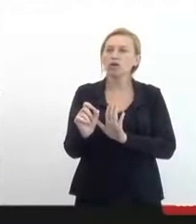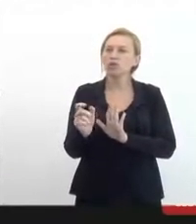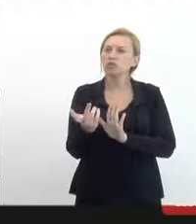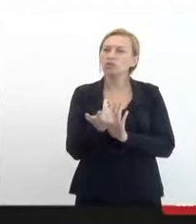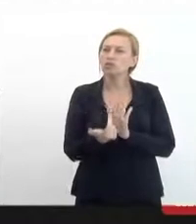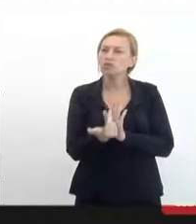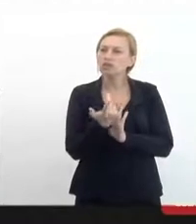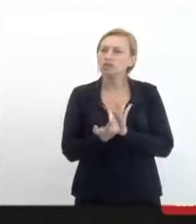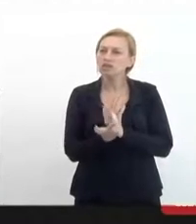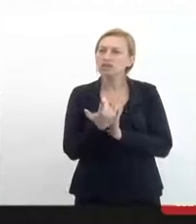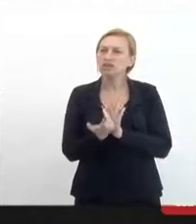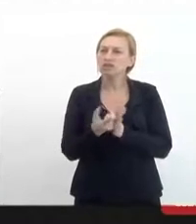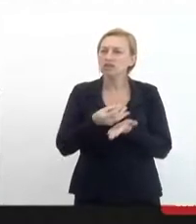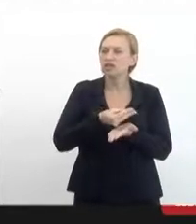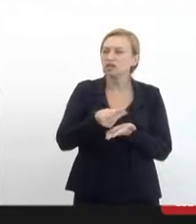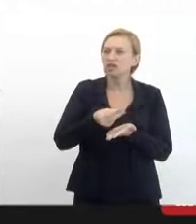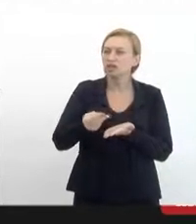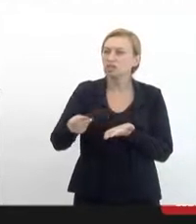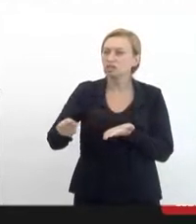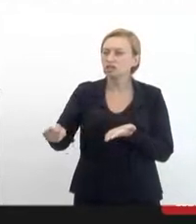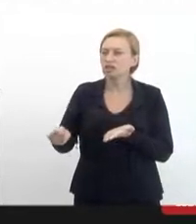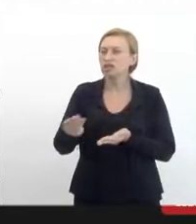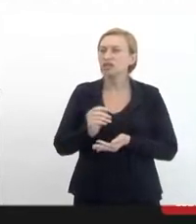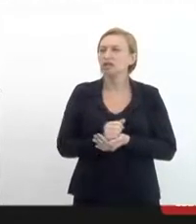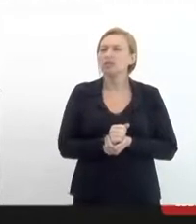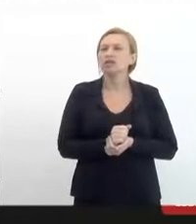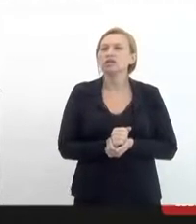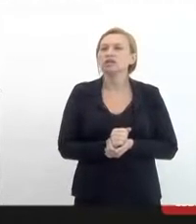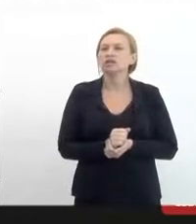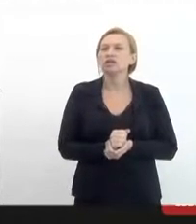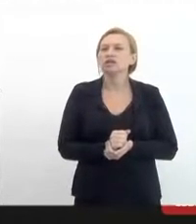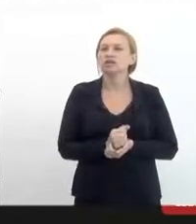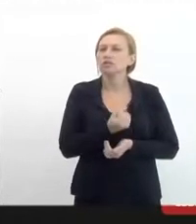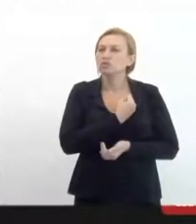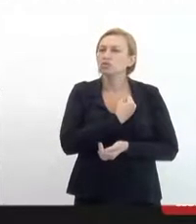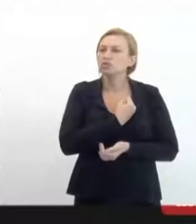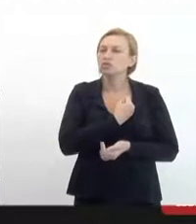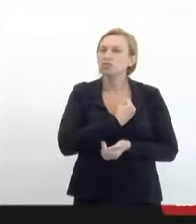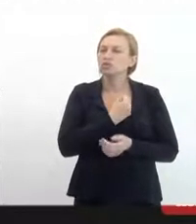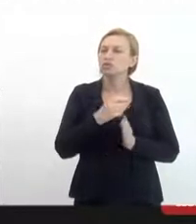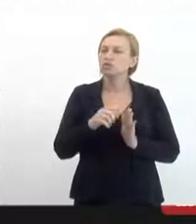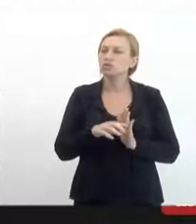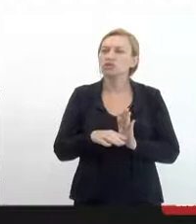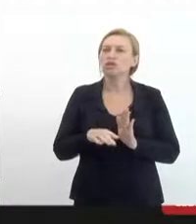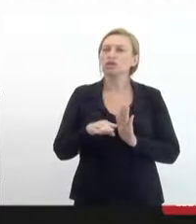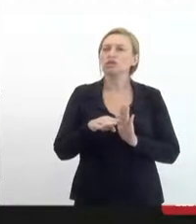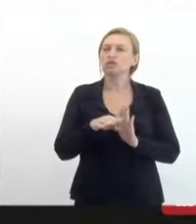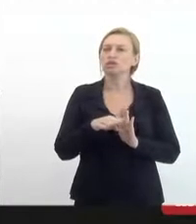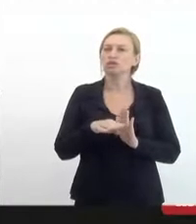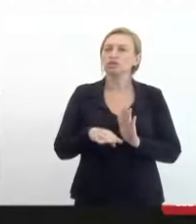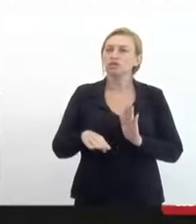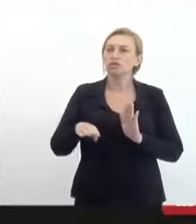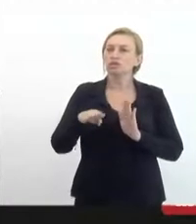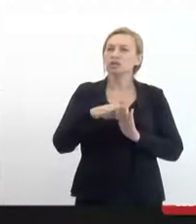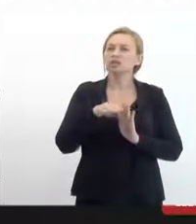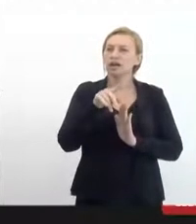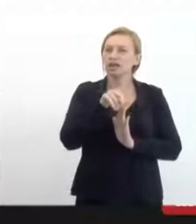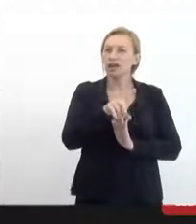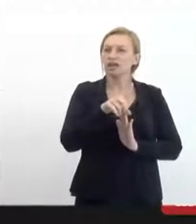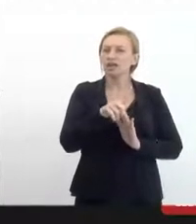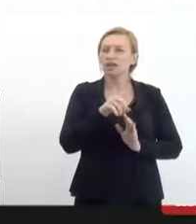onde a distribuidora adquire, dado que ela está no polo ali de Duque de